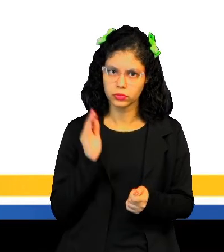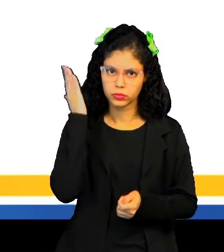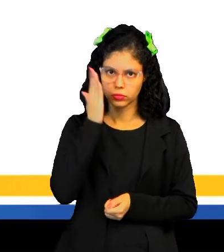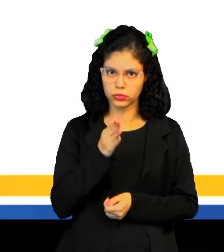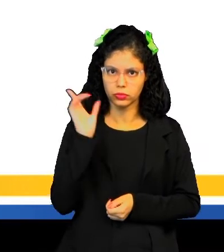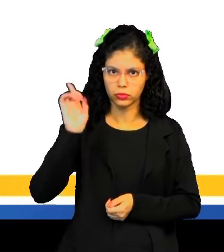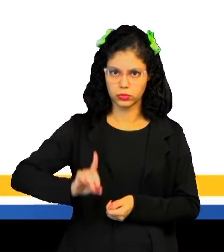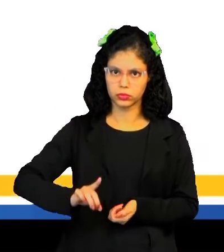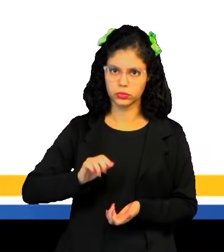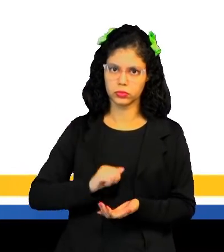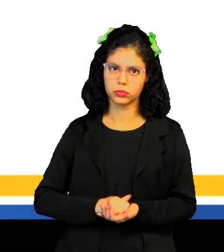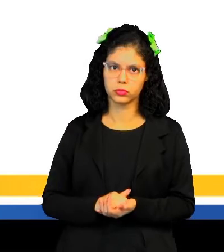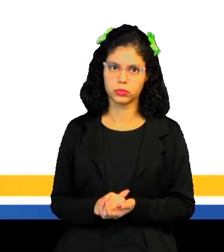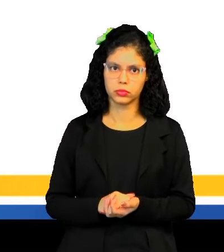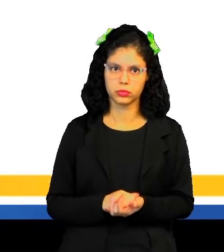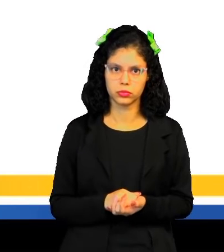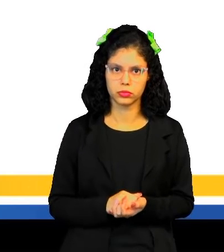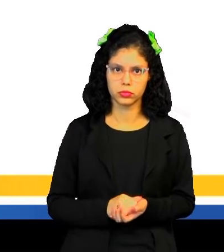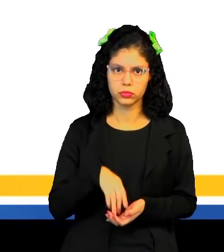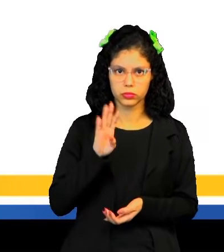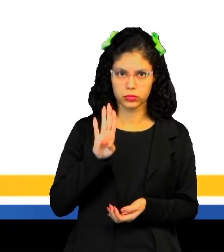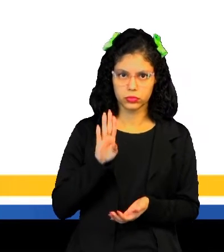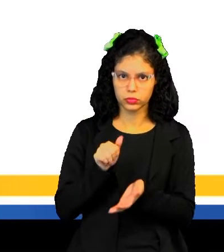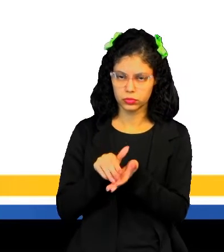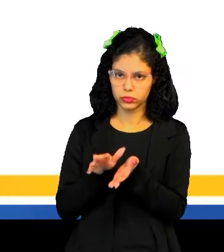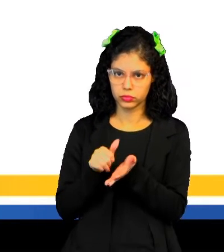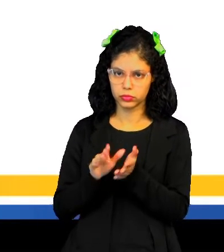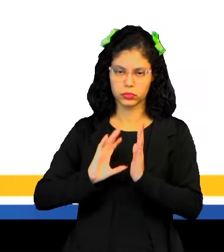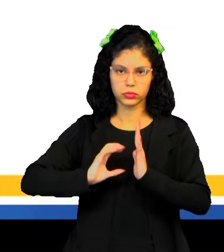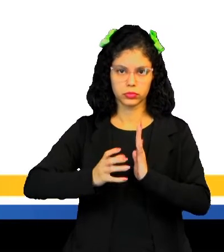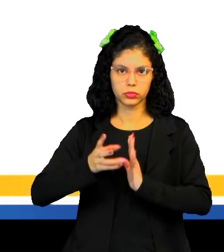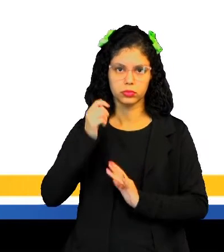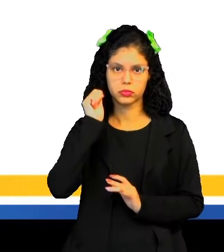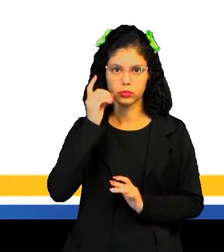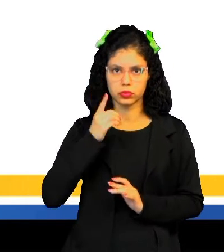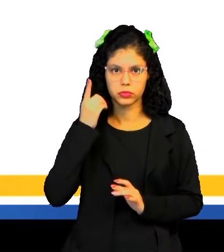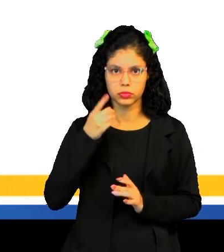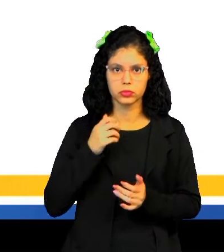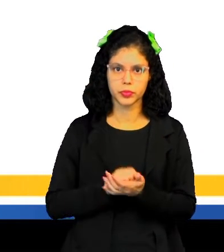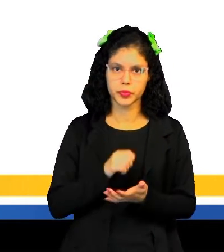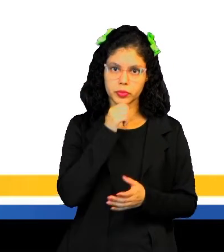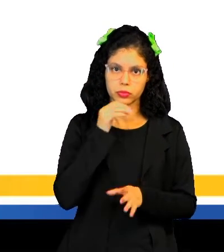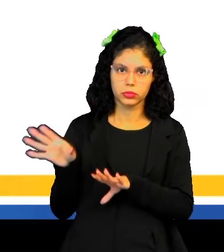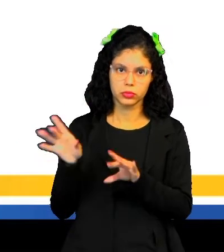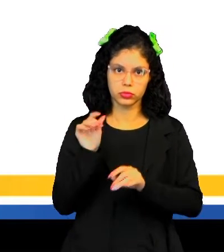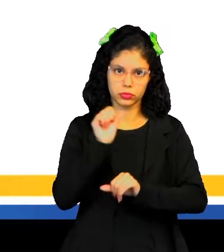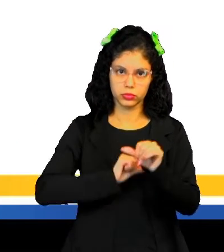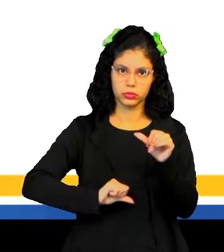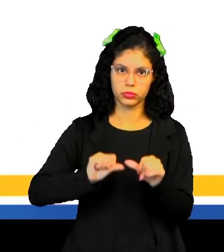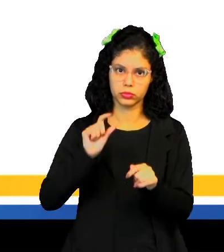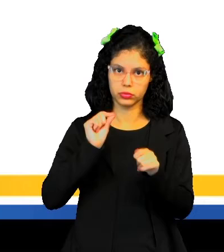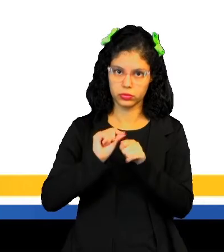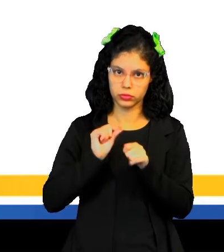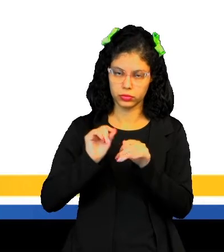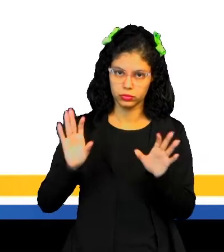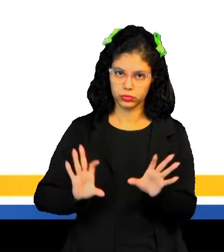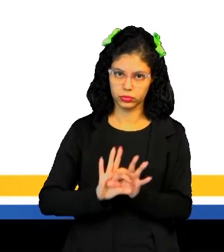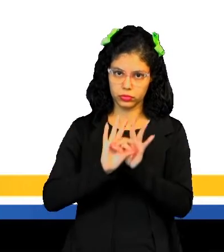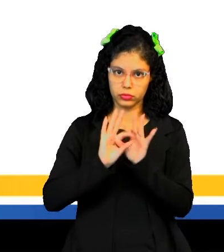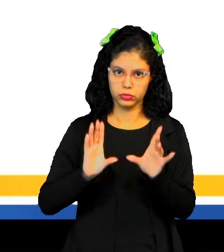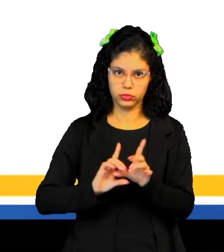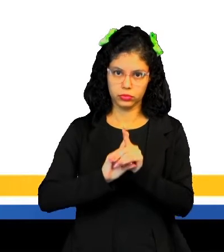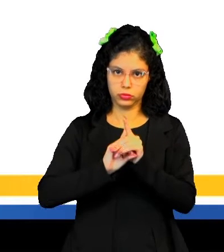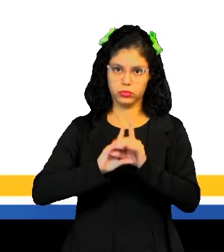extrema-direita. Letra B, rejeitado pela Câmara dos Deputados, levando à posterior formação da Aliança Democrática e